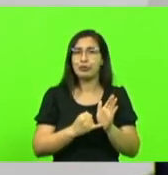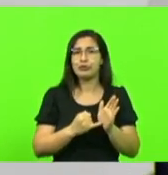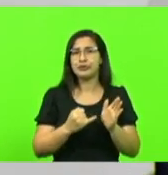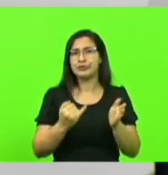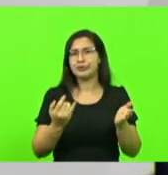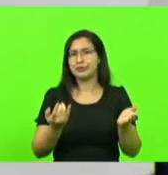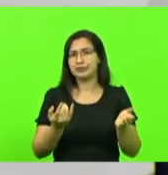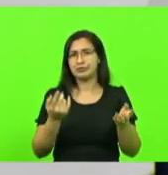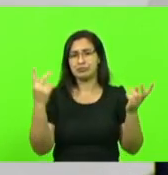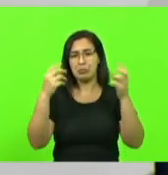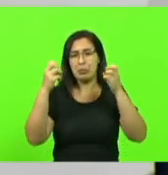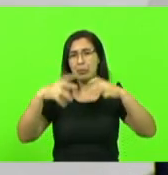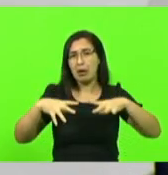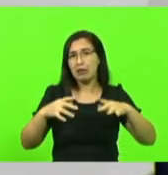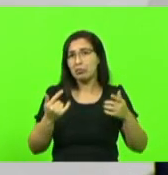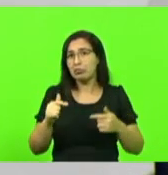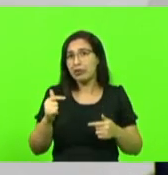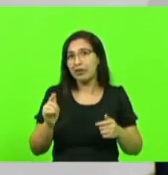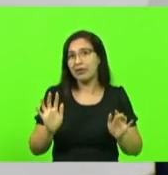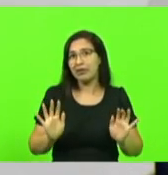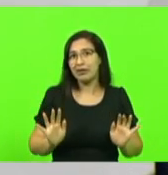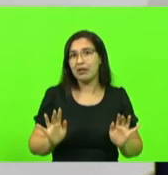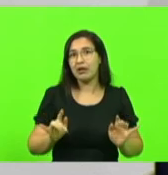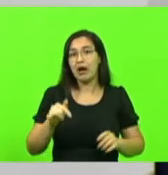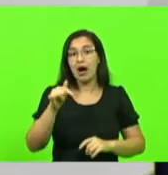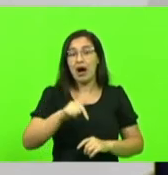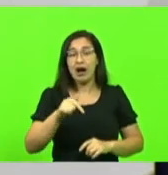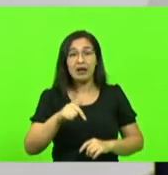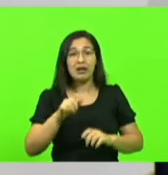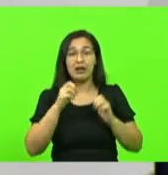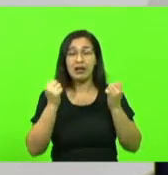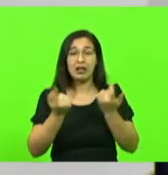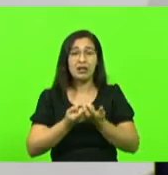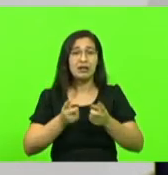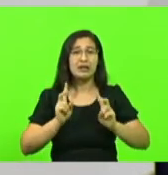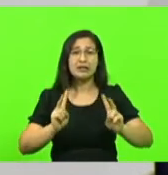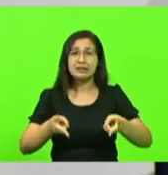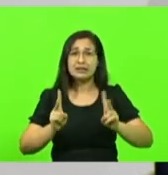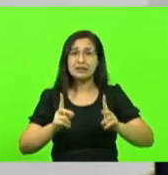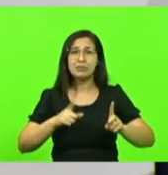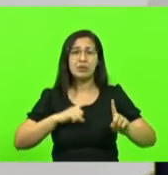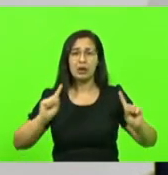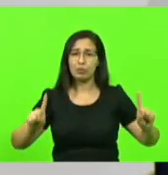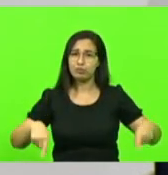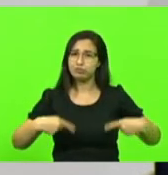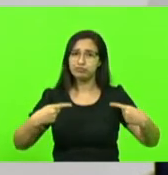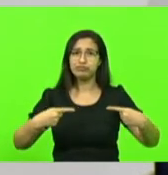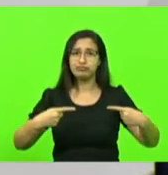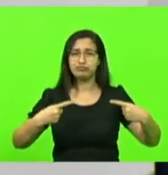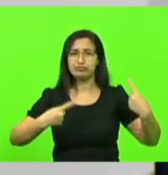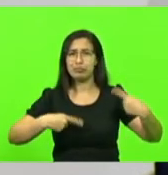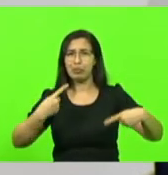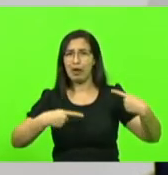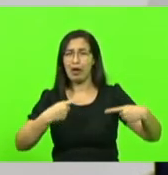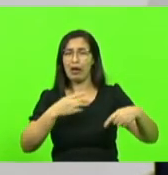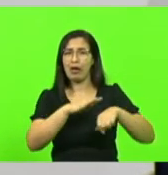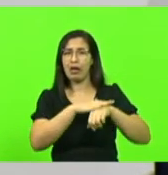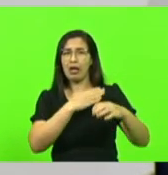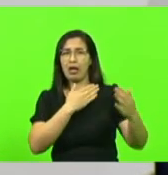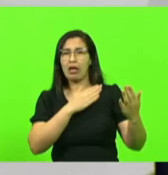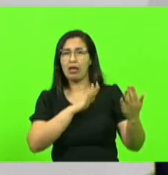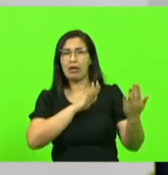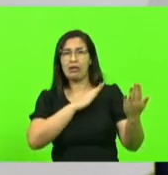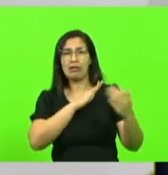mágica. Não é à toa que aqui, tive diversos embates aqui, justamente por